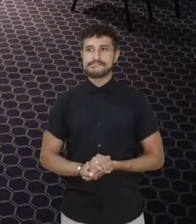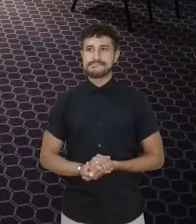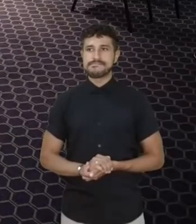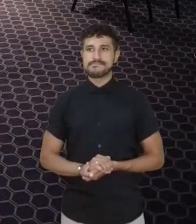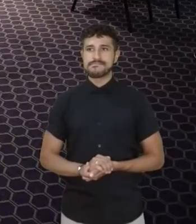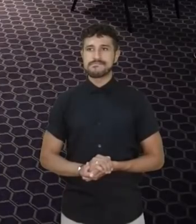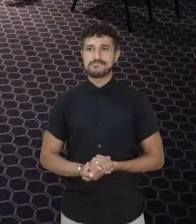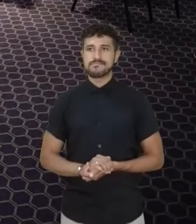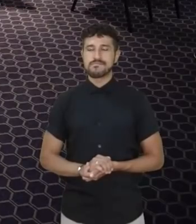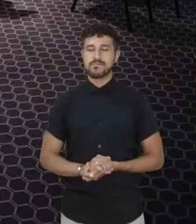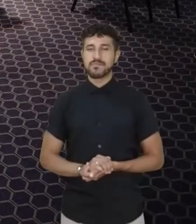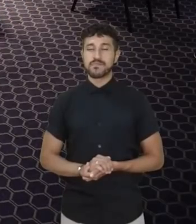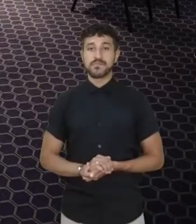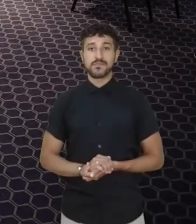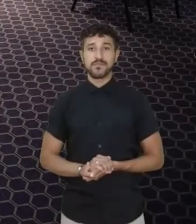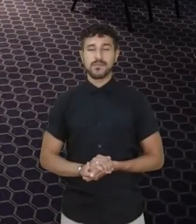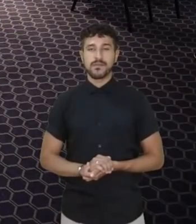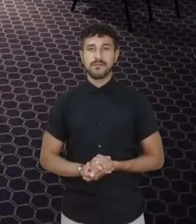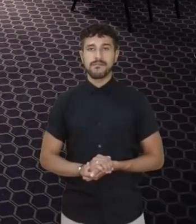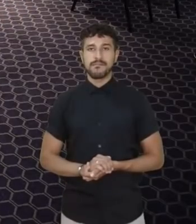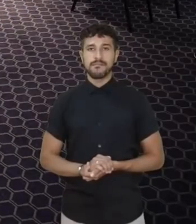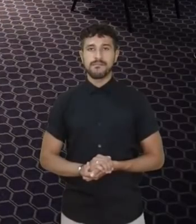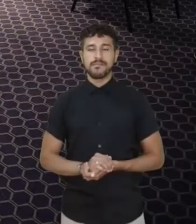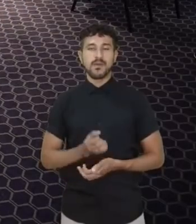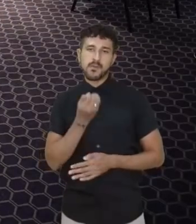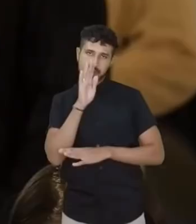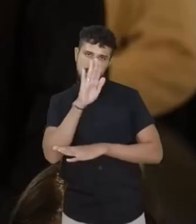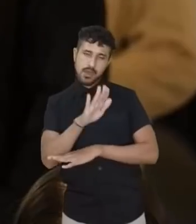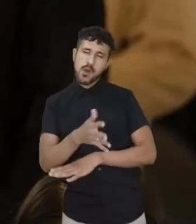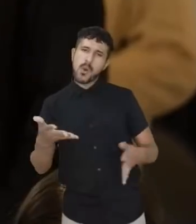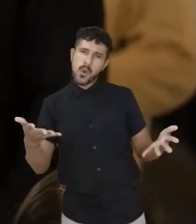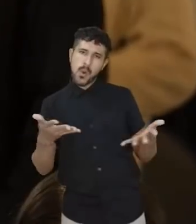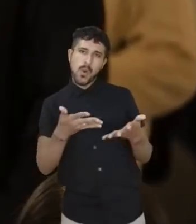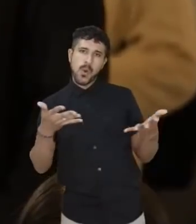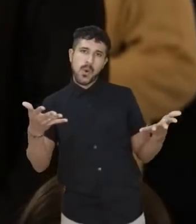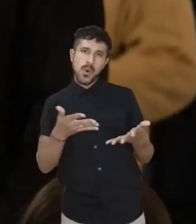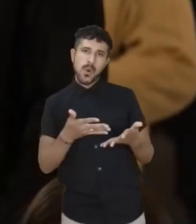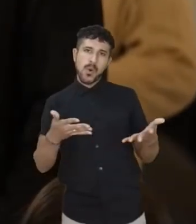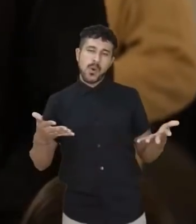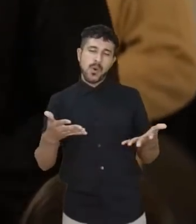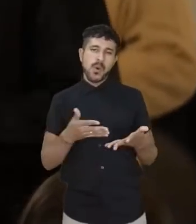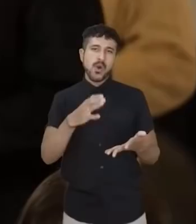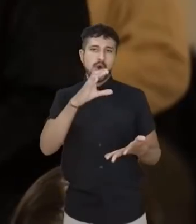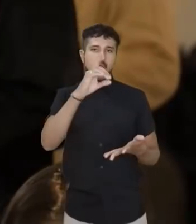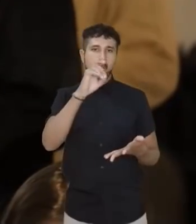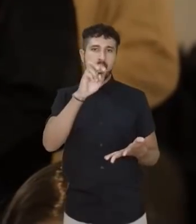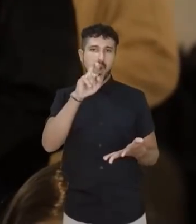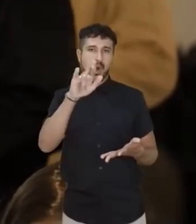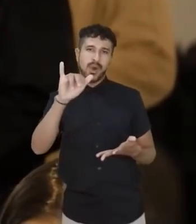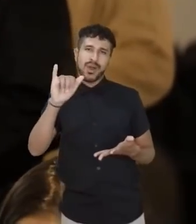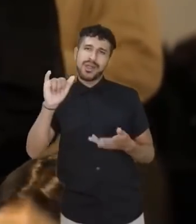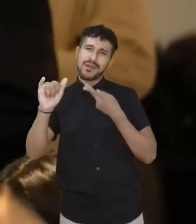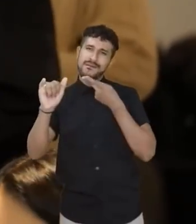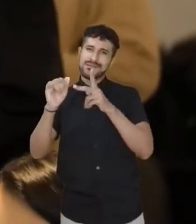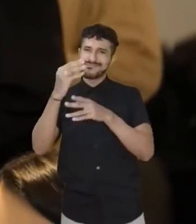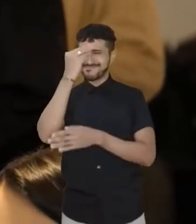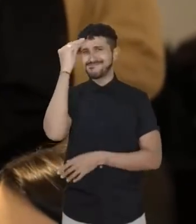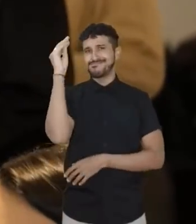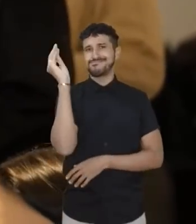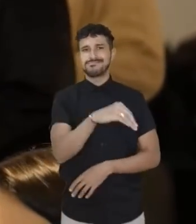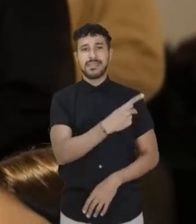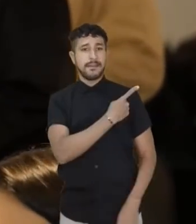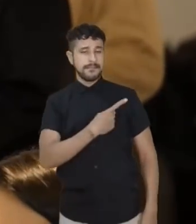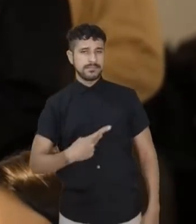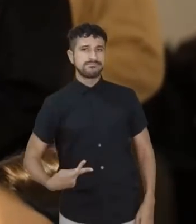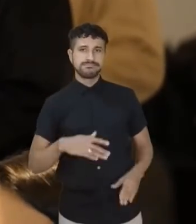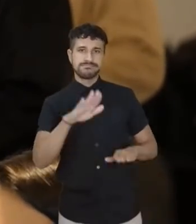Boa tarde. Hoje, João Dória anunciou que desistiu de se candidatar à presidência. Queria saber se